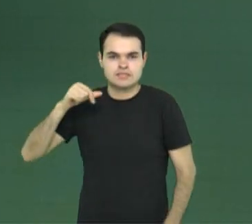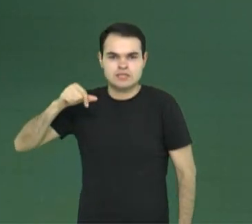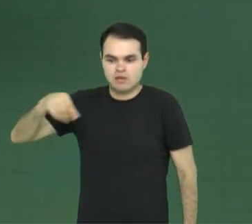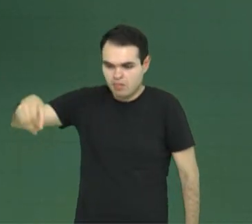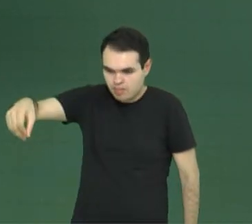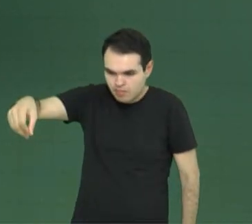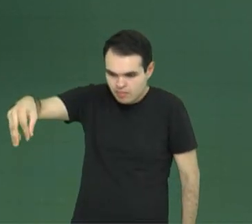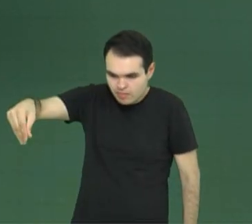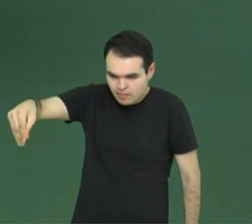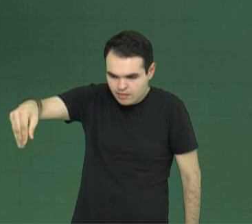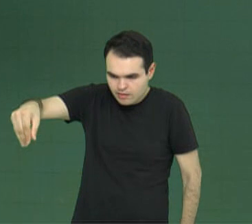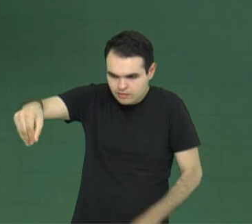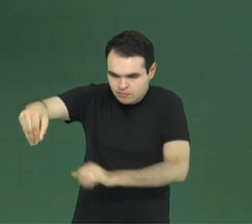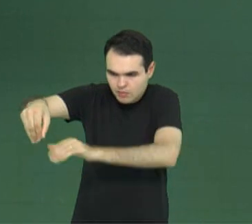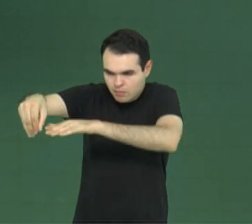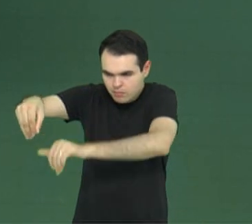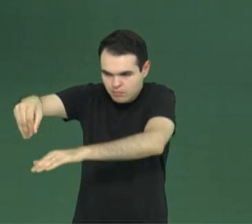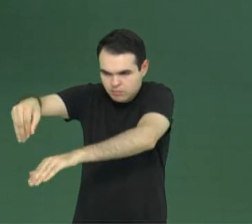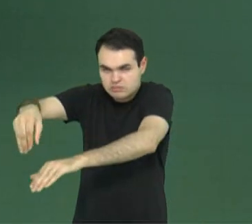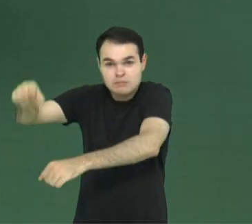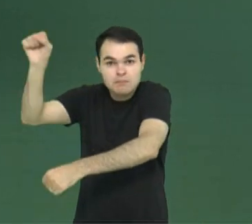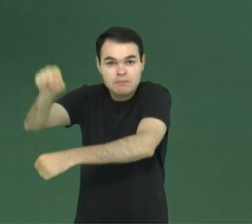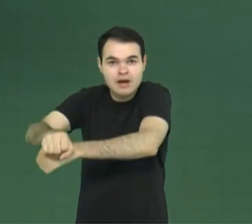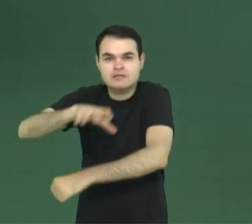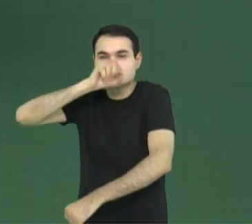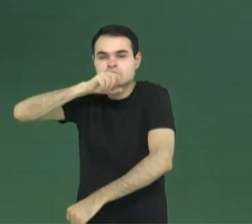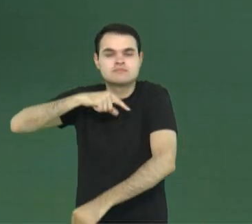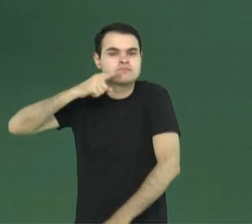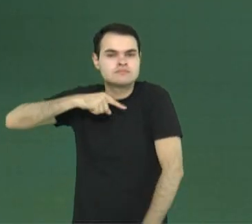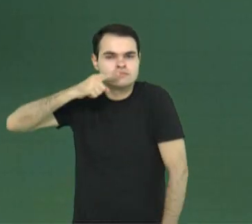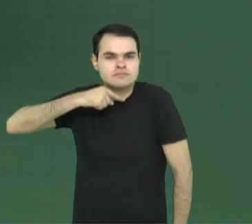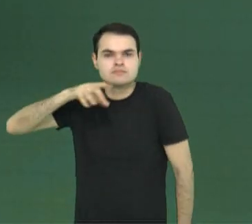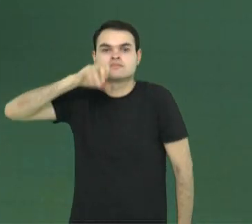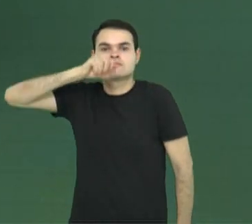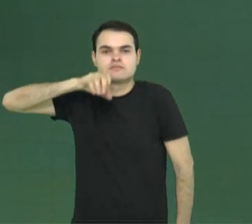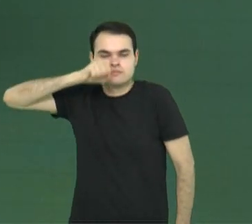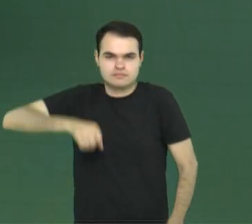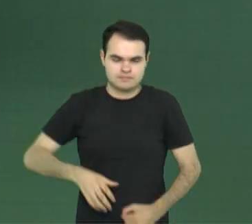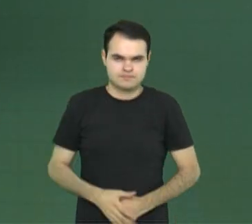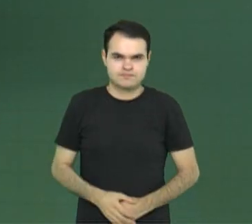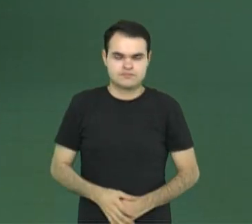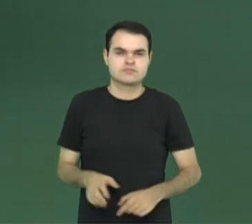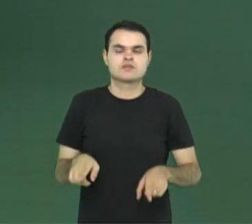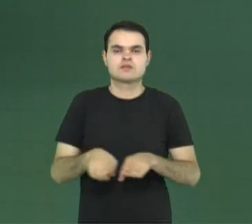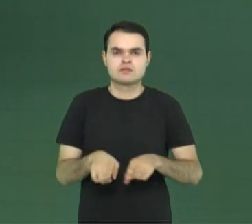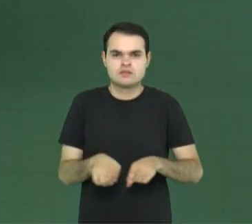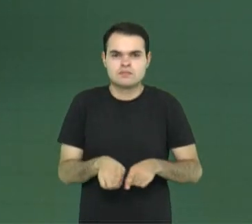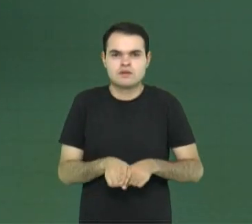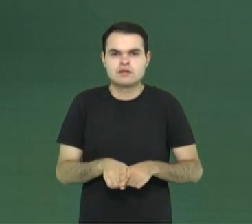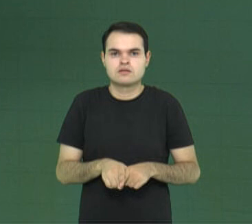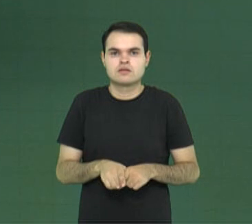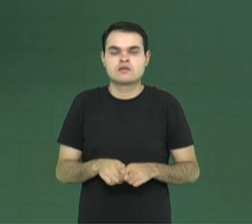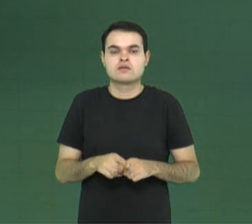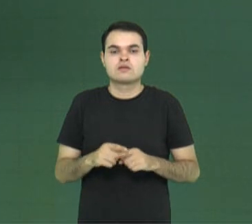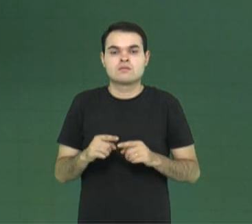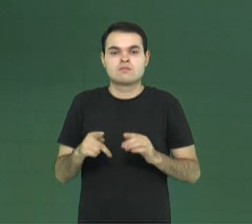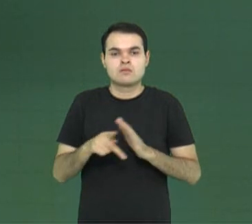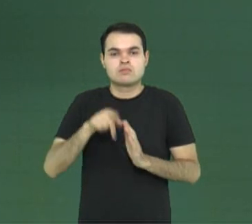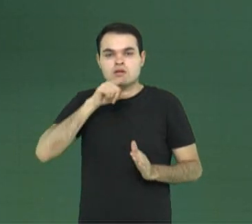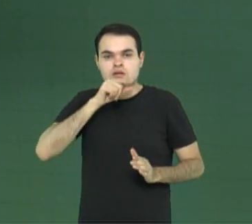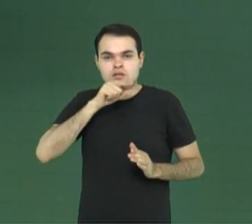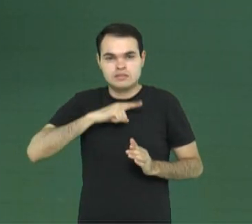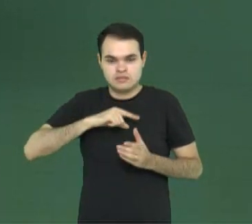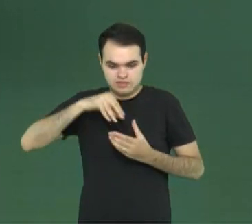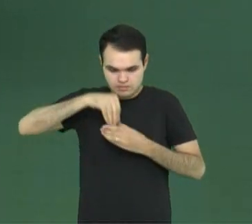estar interrompendo o sistema respiratório desse bichinho aí, belezinha? E as aves têm respiração pulmonar com sacos aéreos.